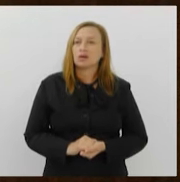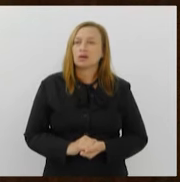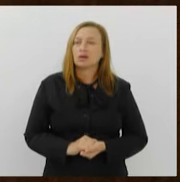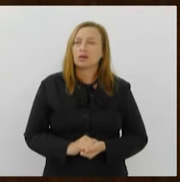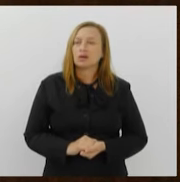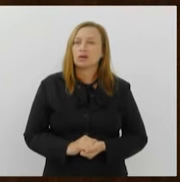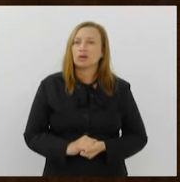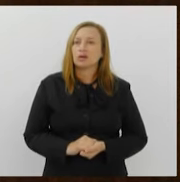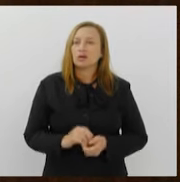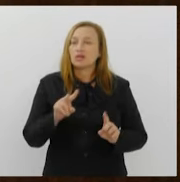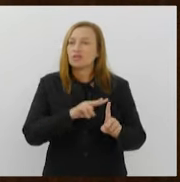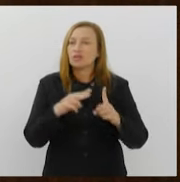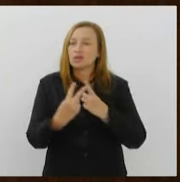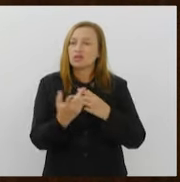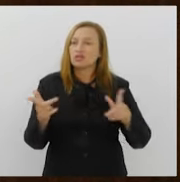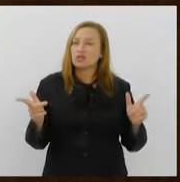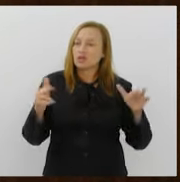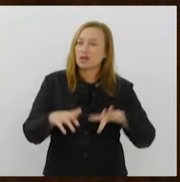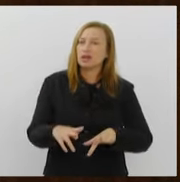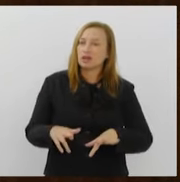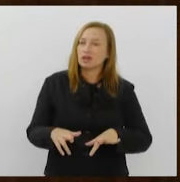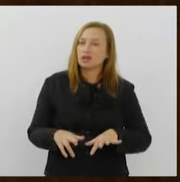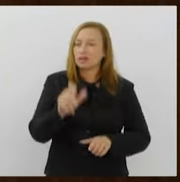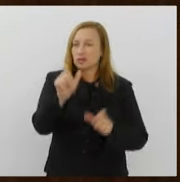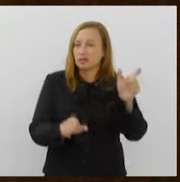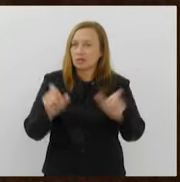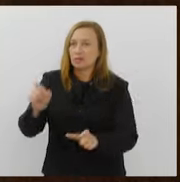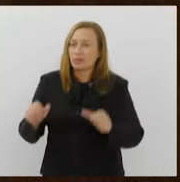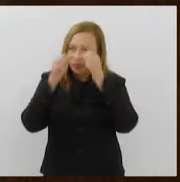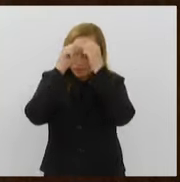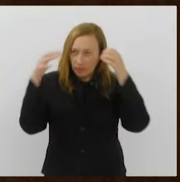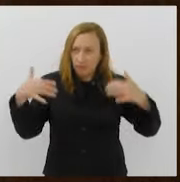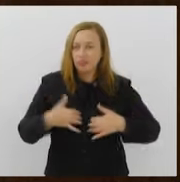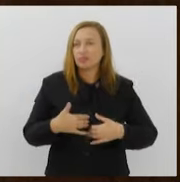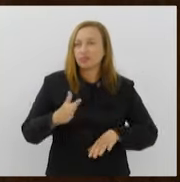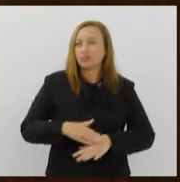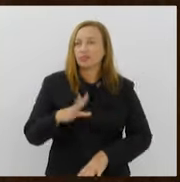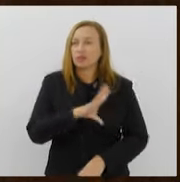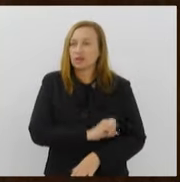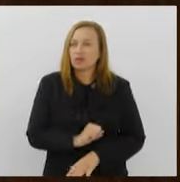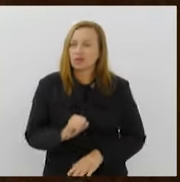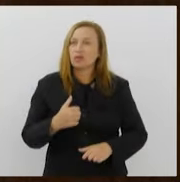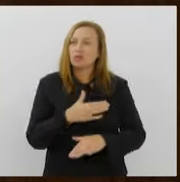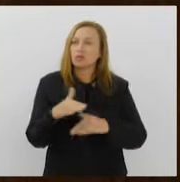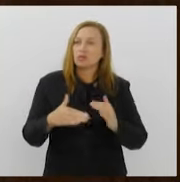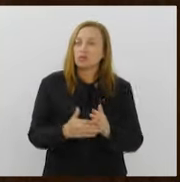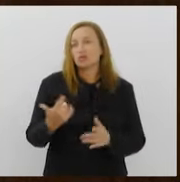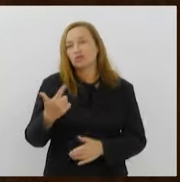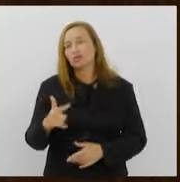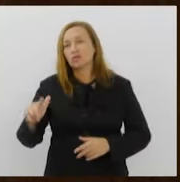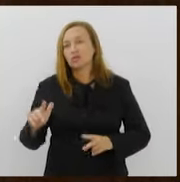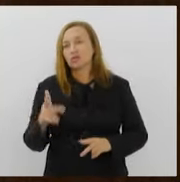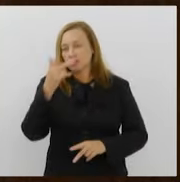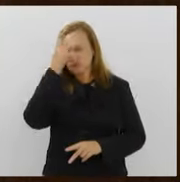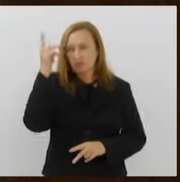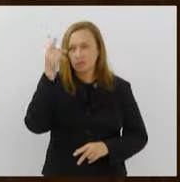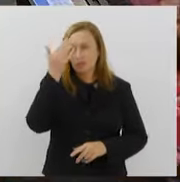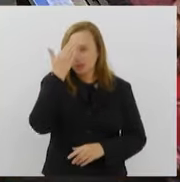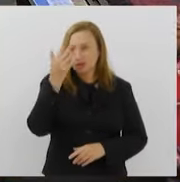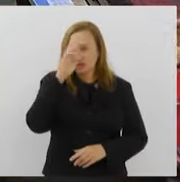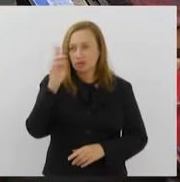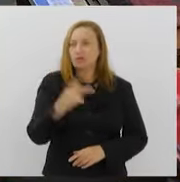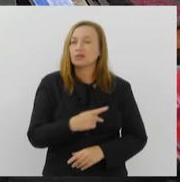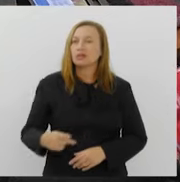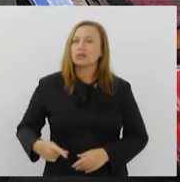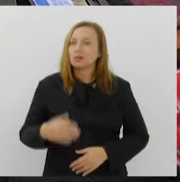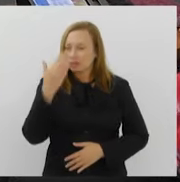precisa ser visto de uma forma diferenciada e, principalmente, com mais amor, como todas as coisas. Muito obrigada, senhor presidente. Muito